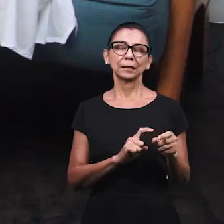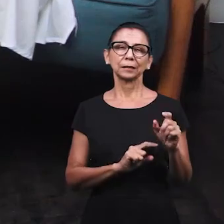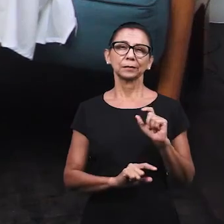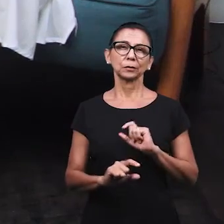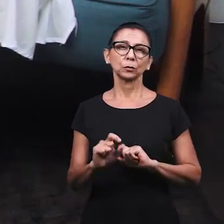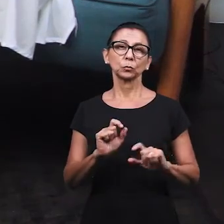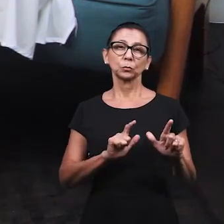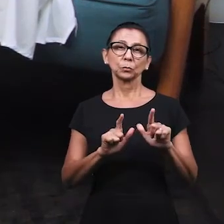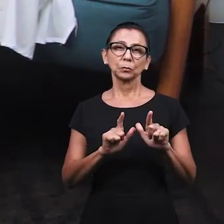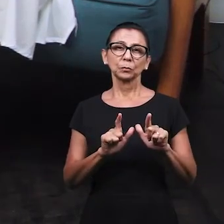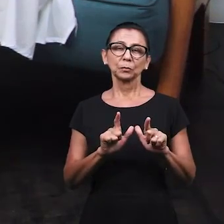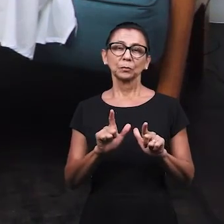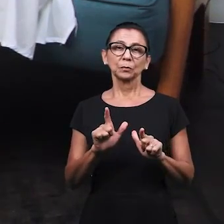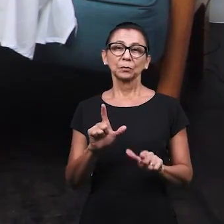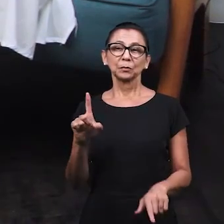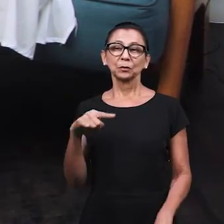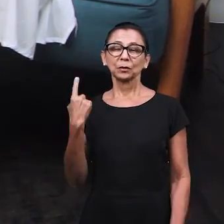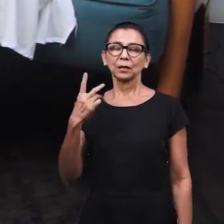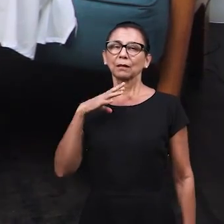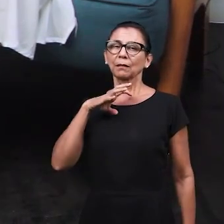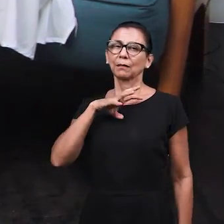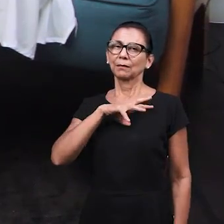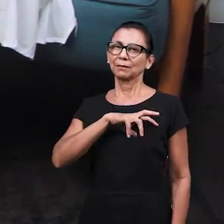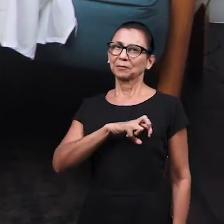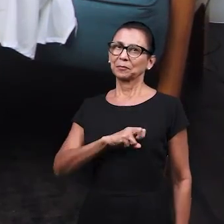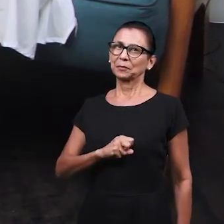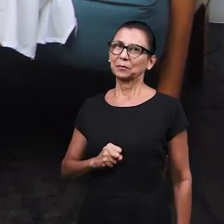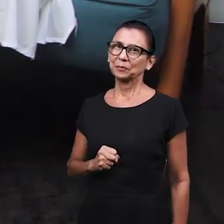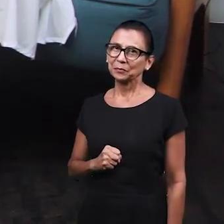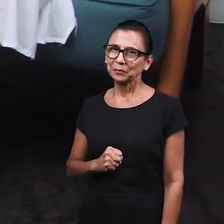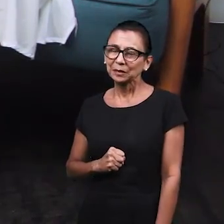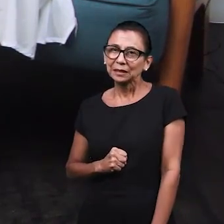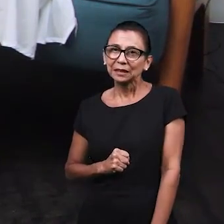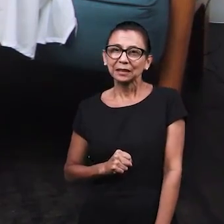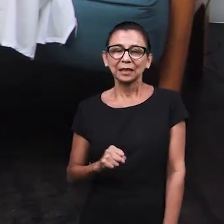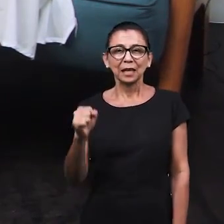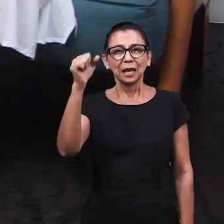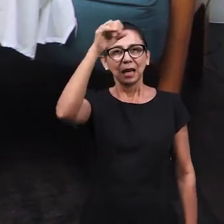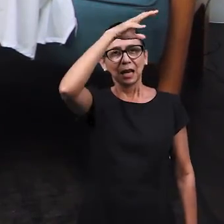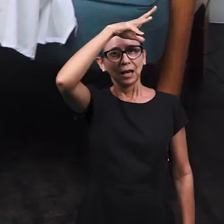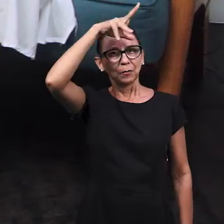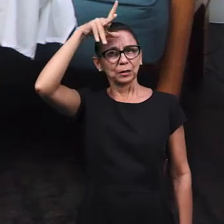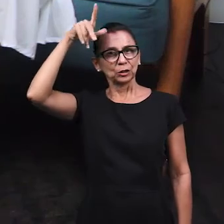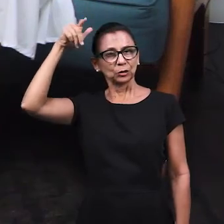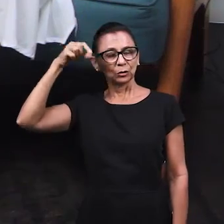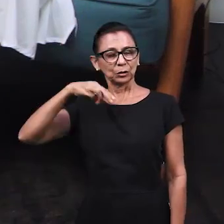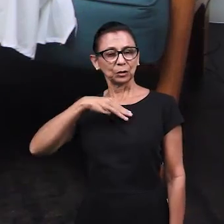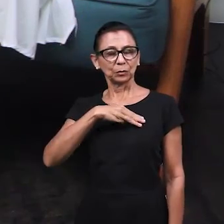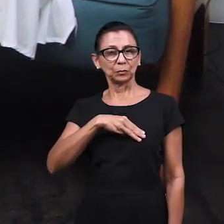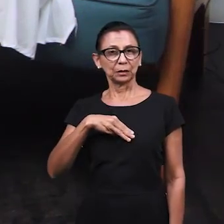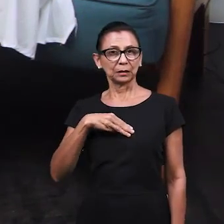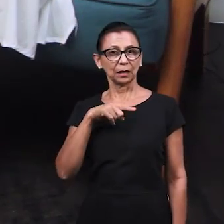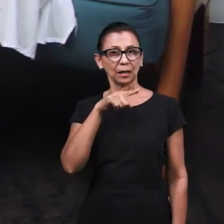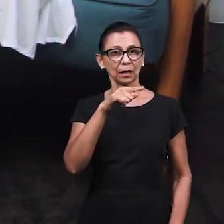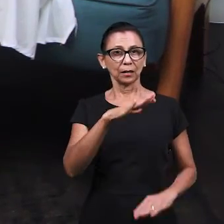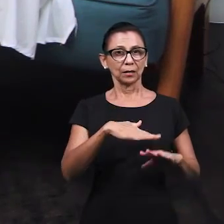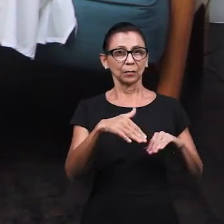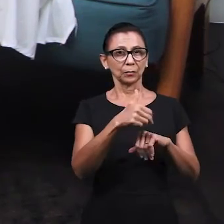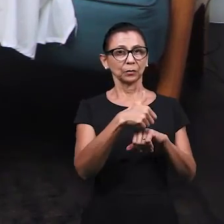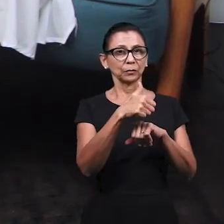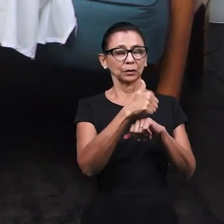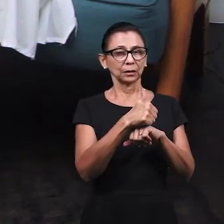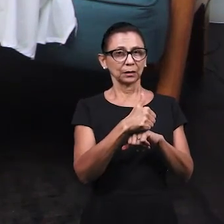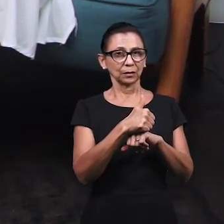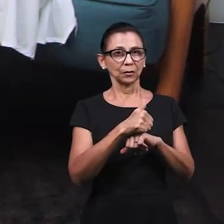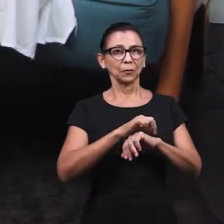de um trabalho que a gente ama, né, Lucélia? Sim, muito. Que é Missão Amazônia. Isso aí. A Lucélia é fotógrafa